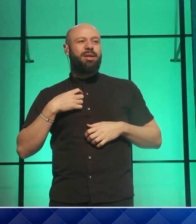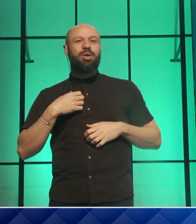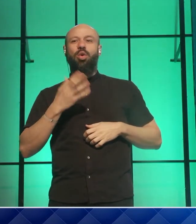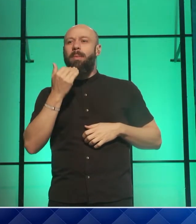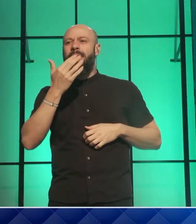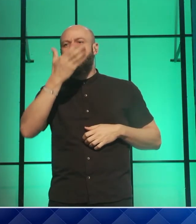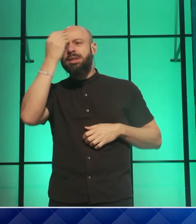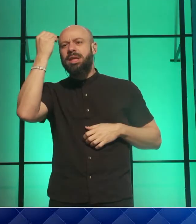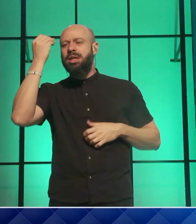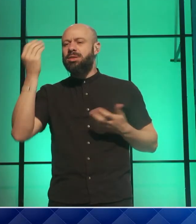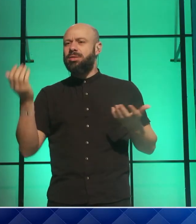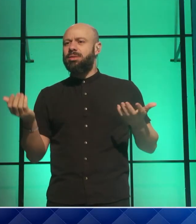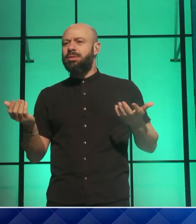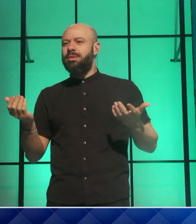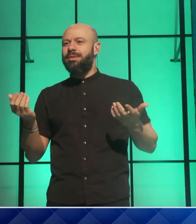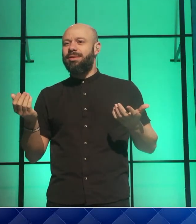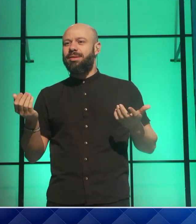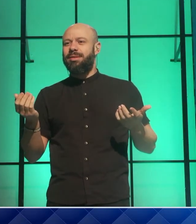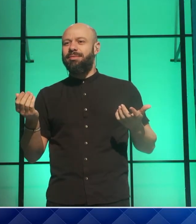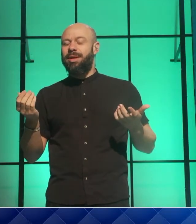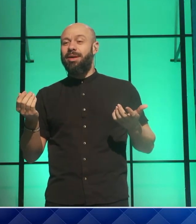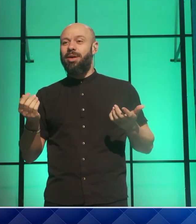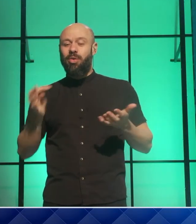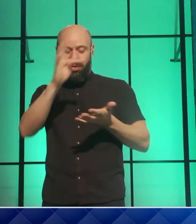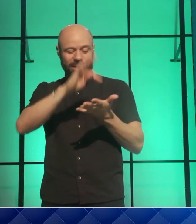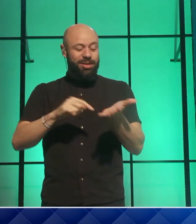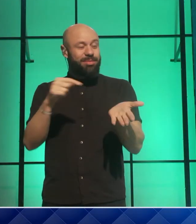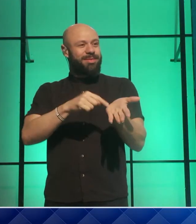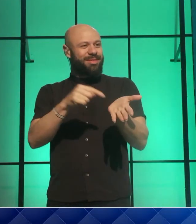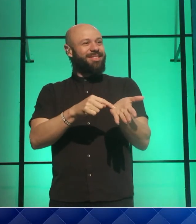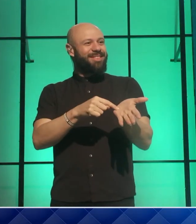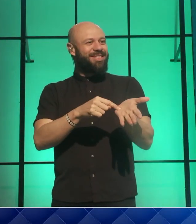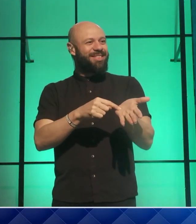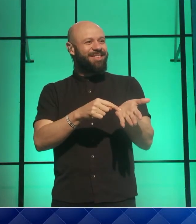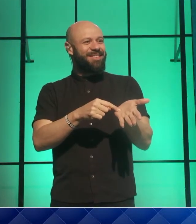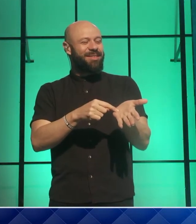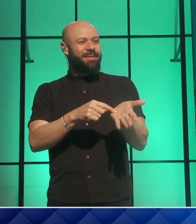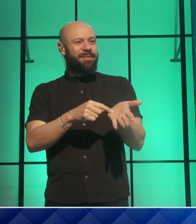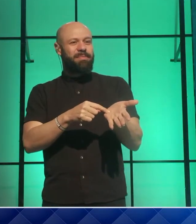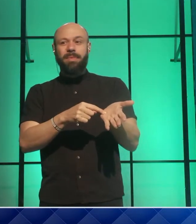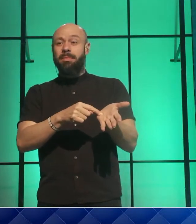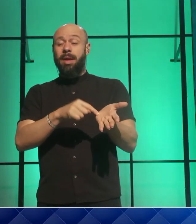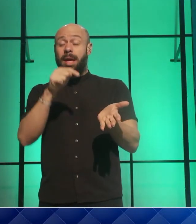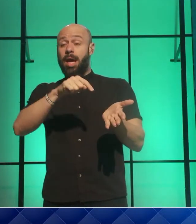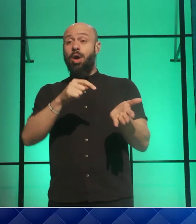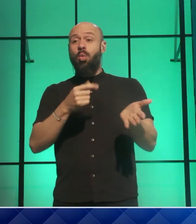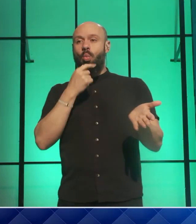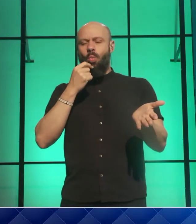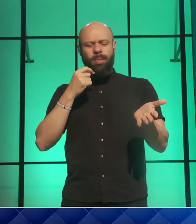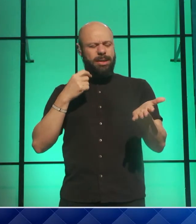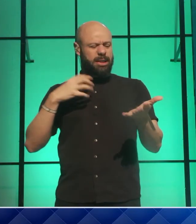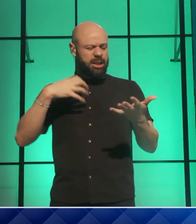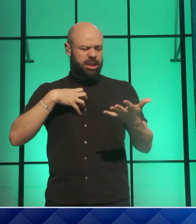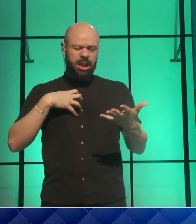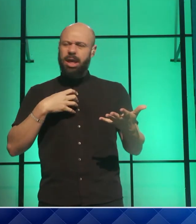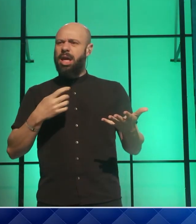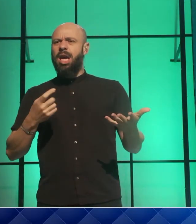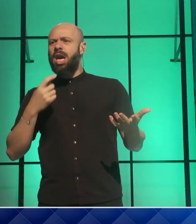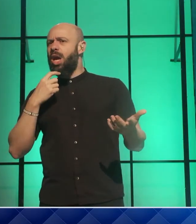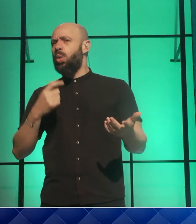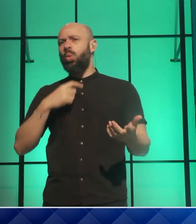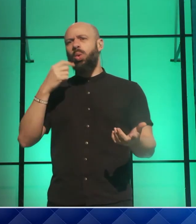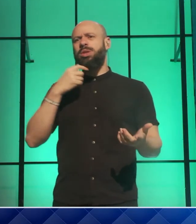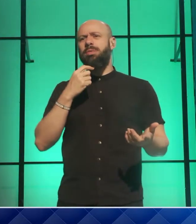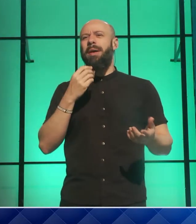Ele se sente sem esperança. Ele se sente numa situação tão ruim que ele diz assim: não tem